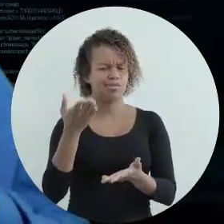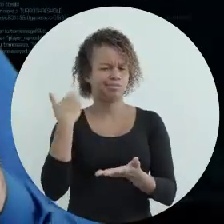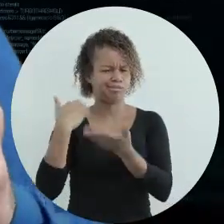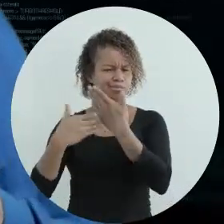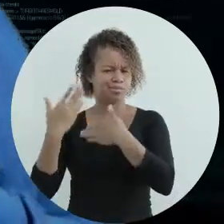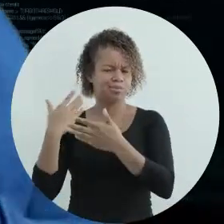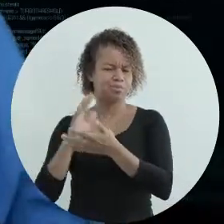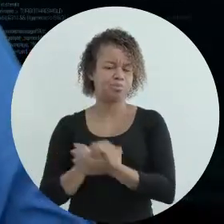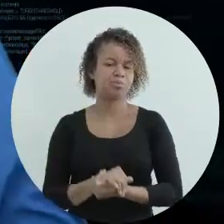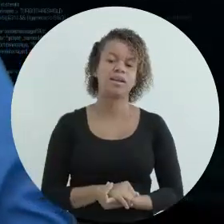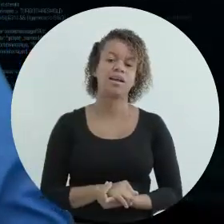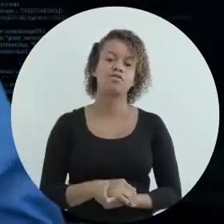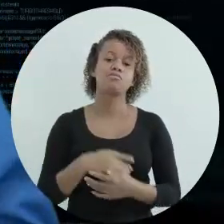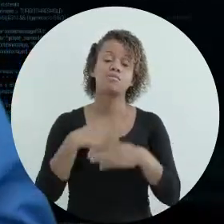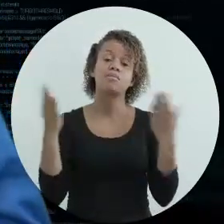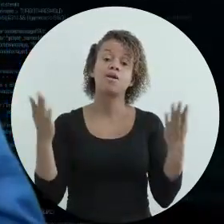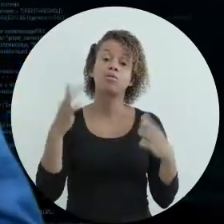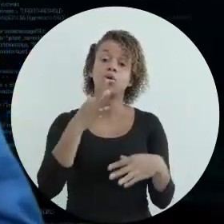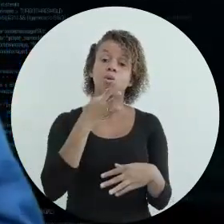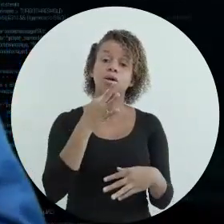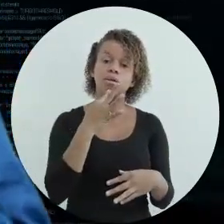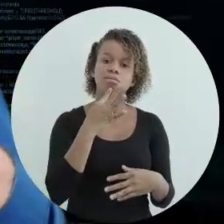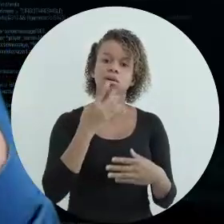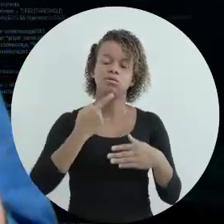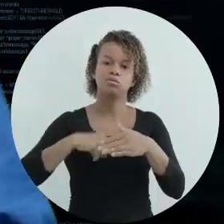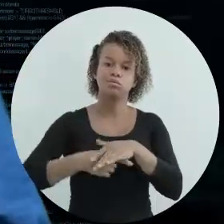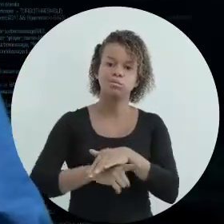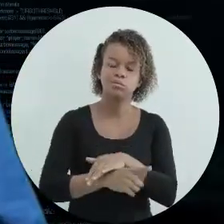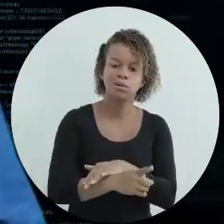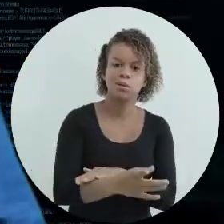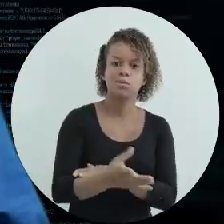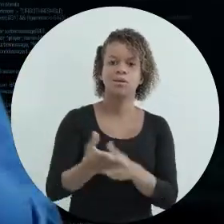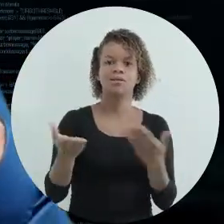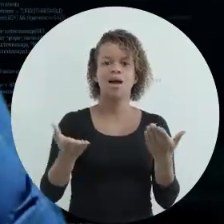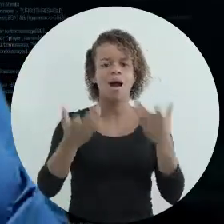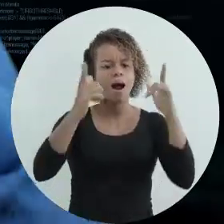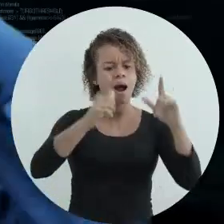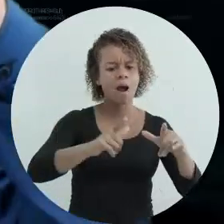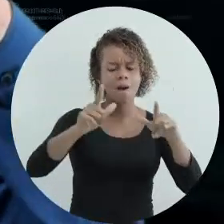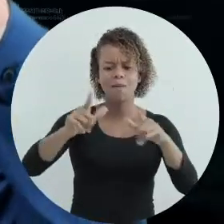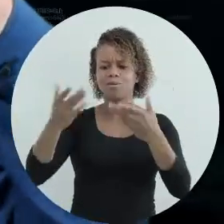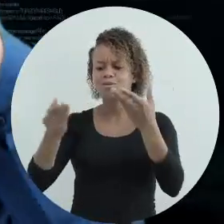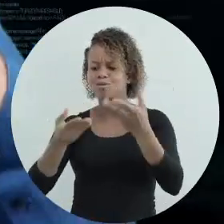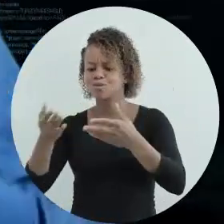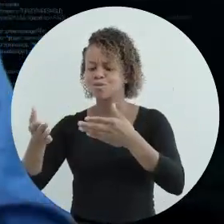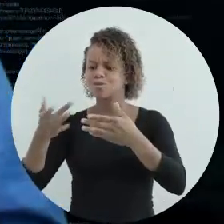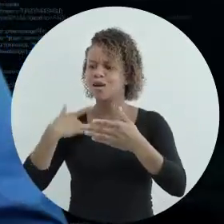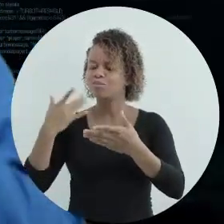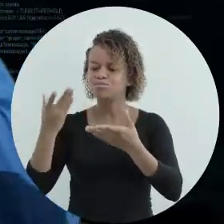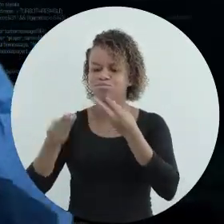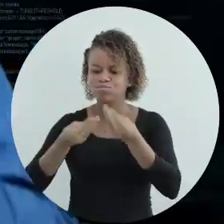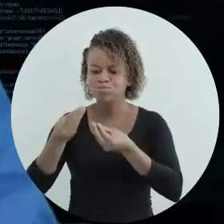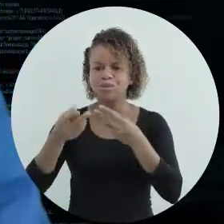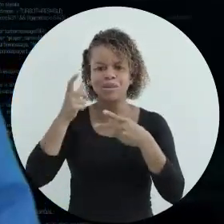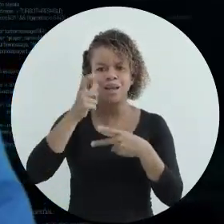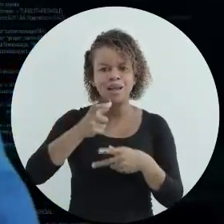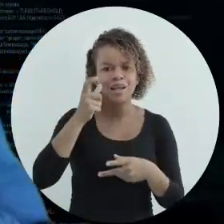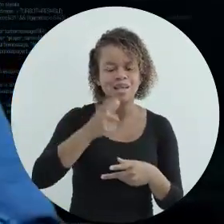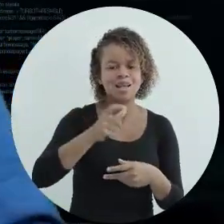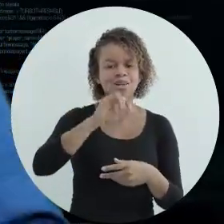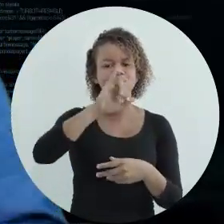Para poder conhecer os fundamentos, a gente tem que saber qual é o meio que lida com em que o JavaScript está